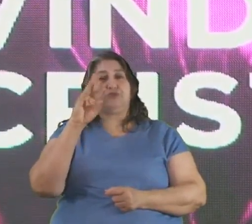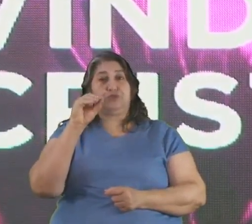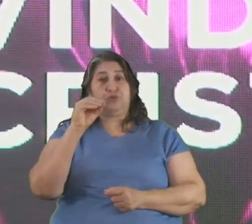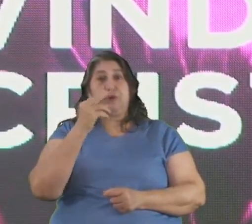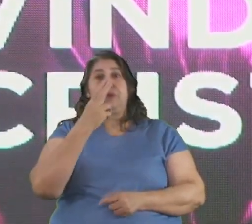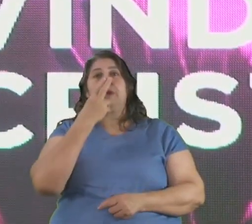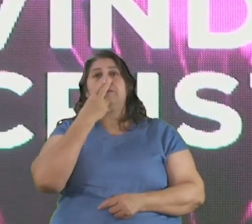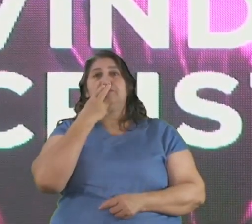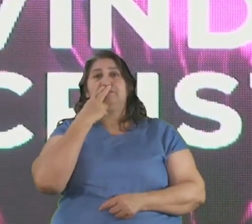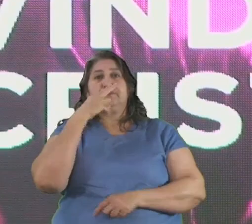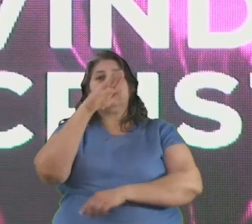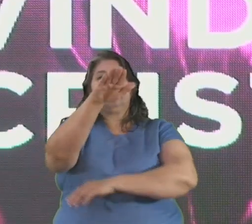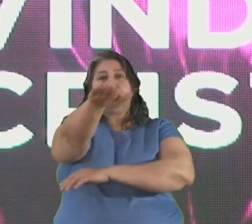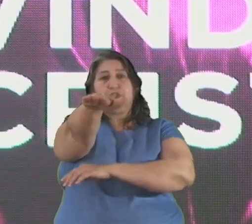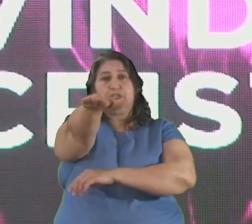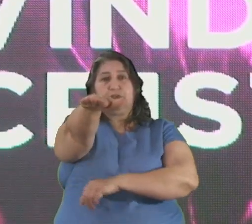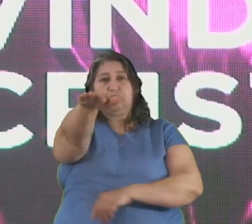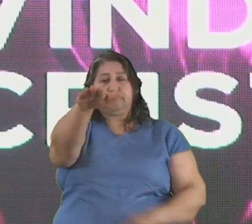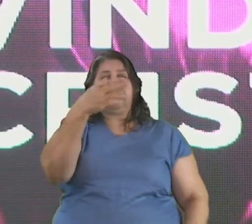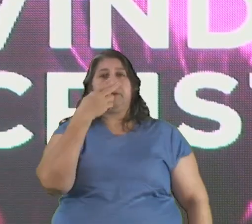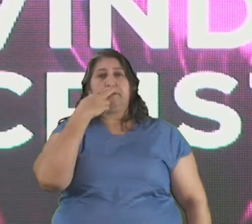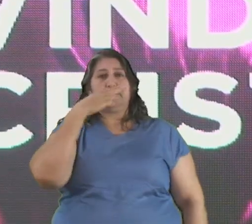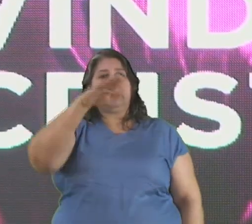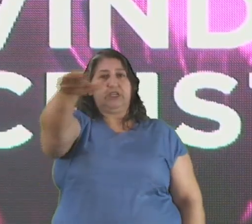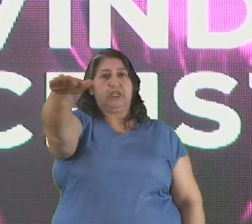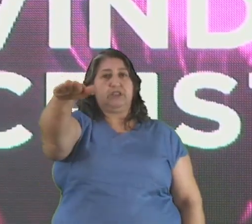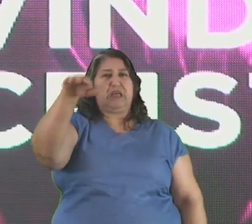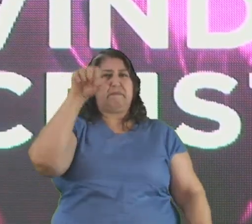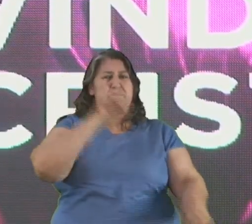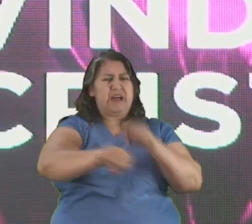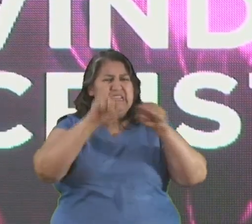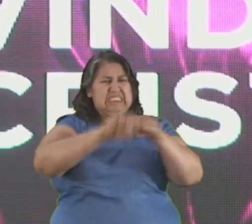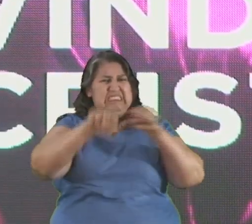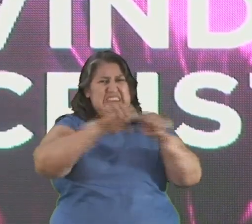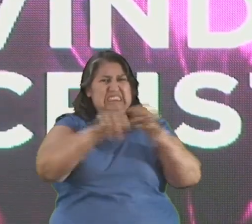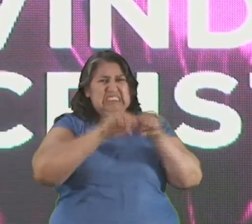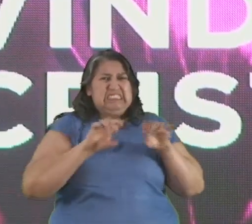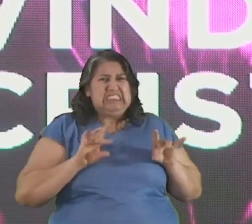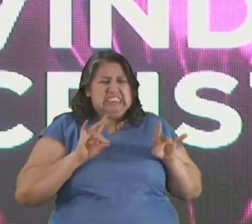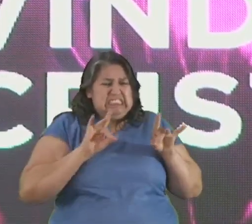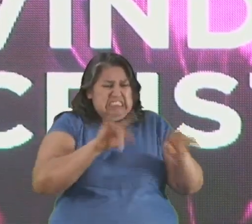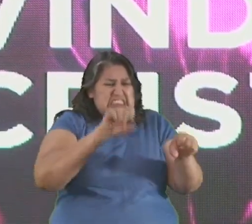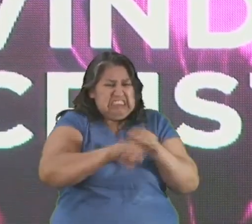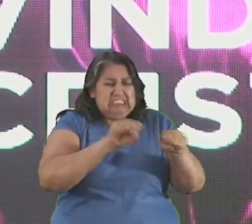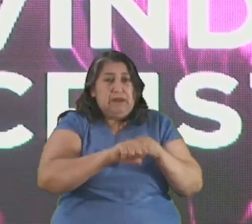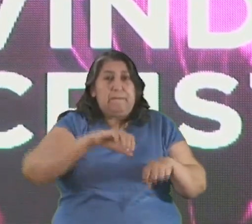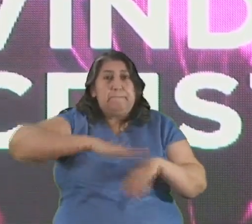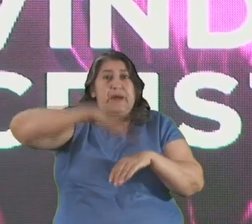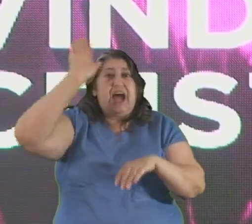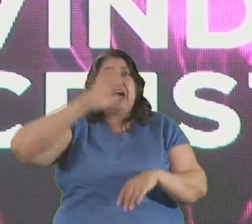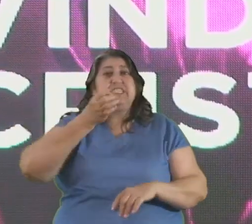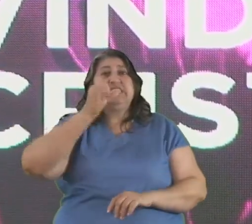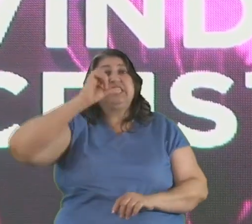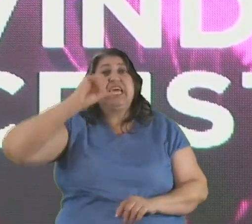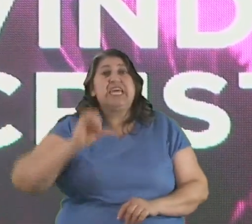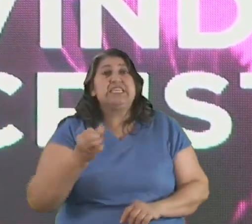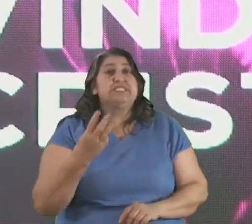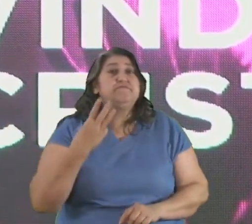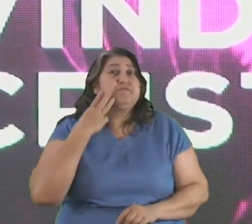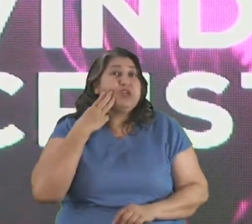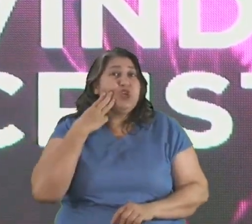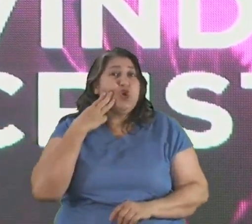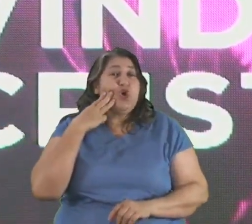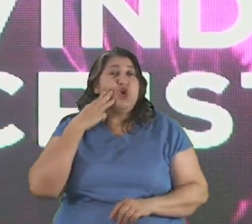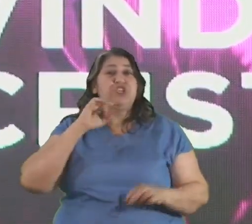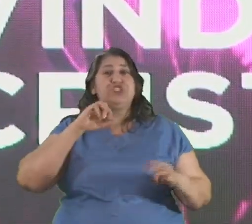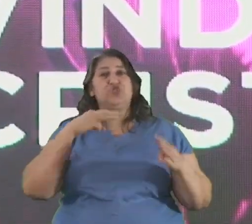Hitler matou mais de 6 milhões de judeus. Mais de